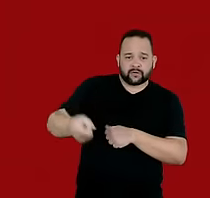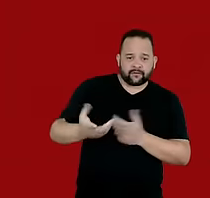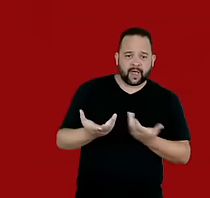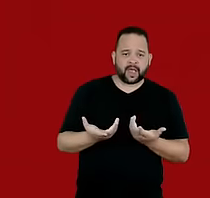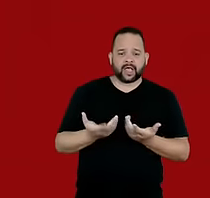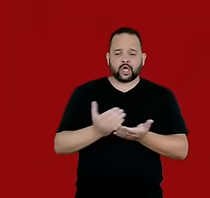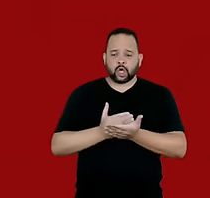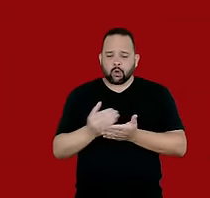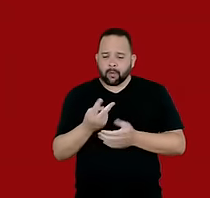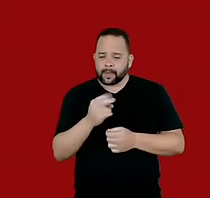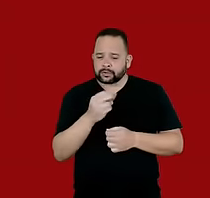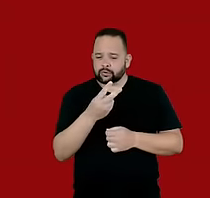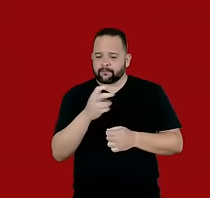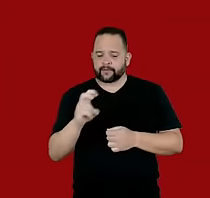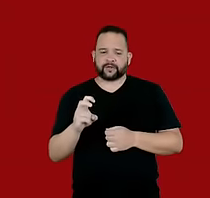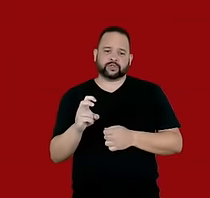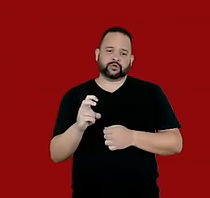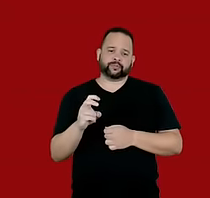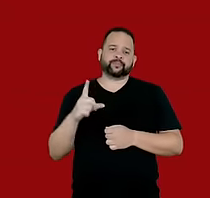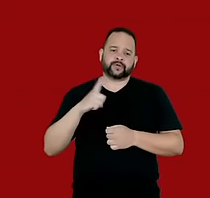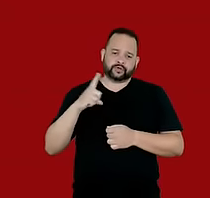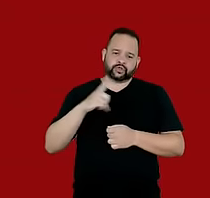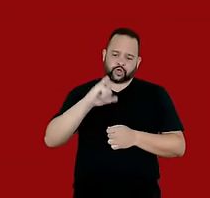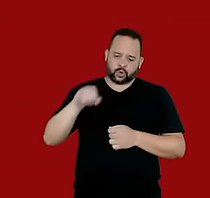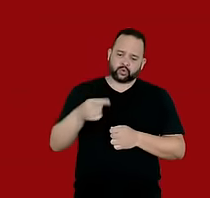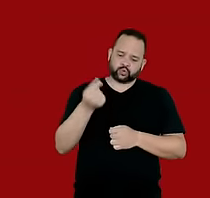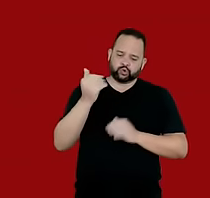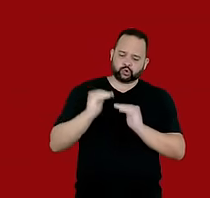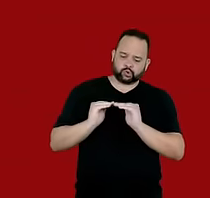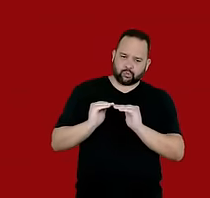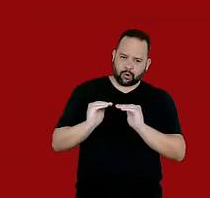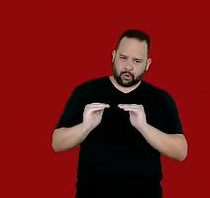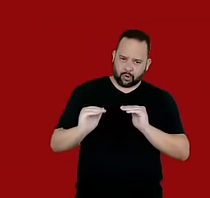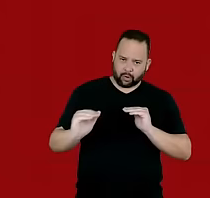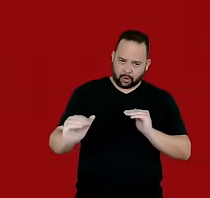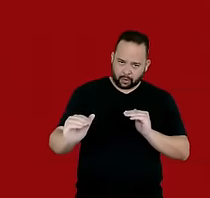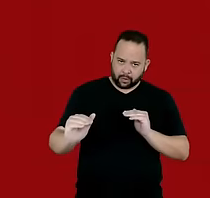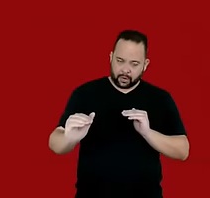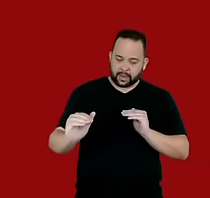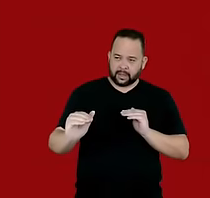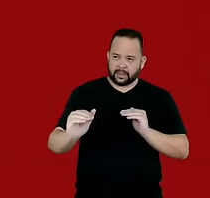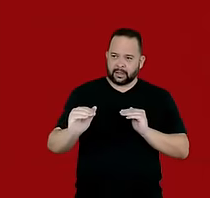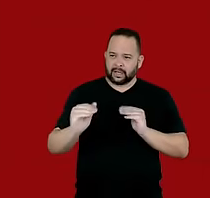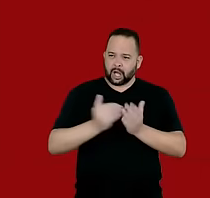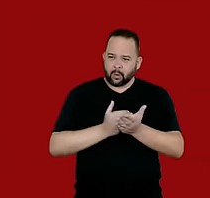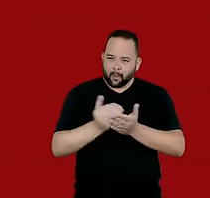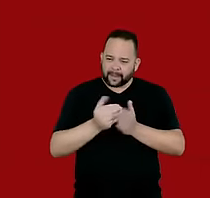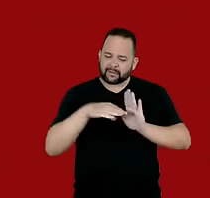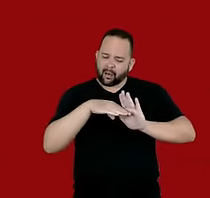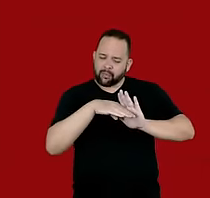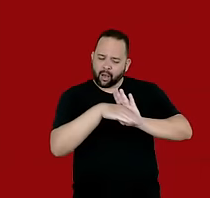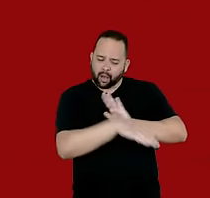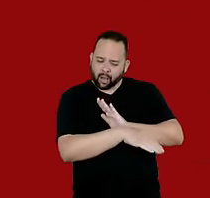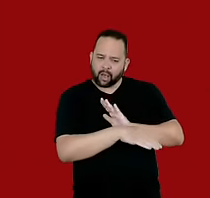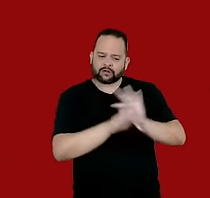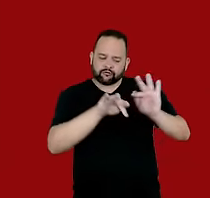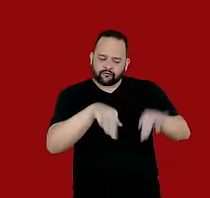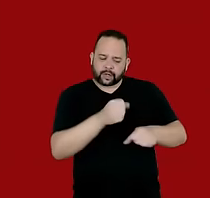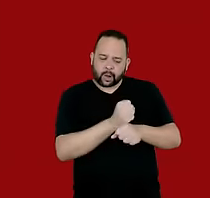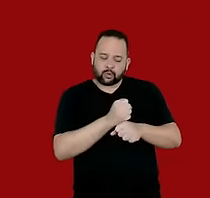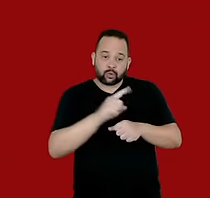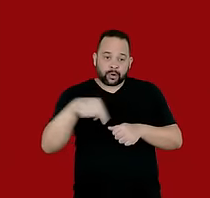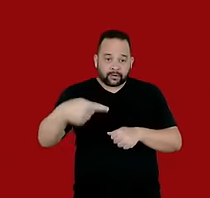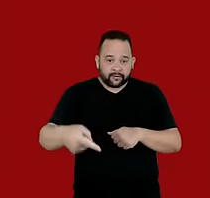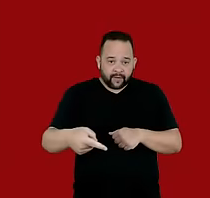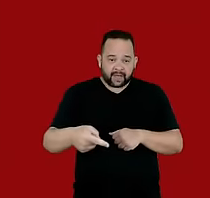juros americano e um início de um início de queda Talvez para final de 24 talvez pro início de 25 e o mundo inteiro